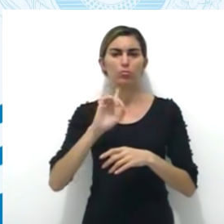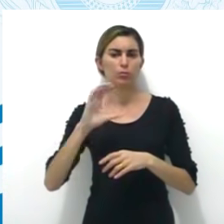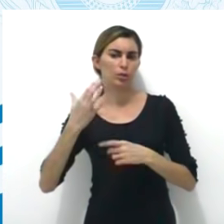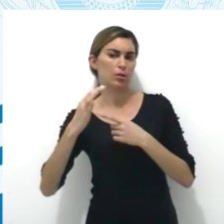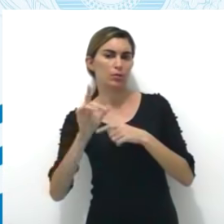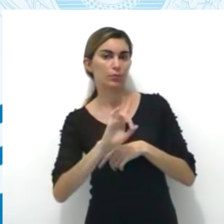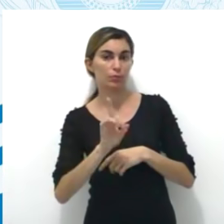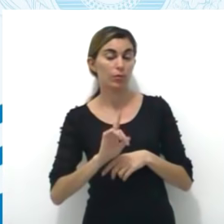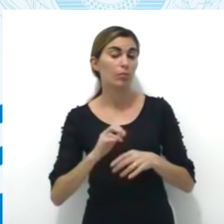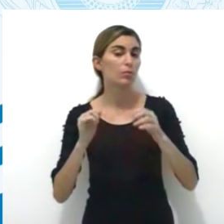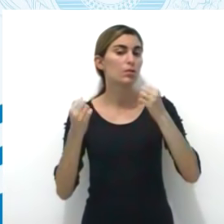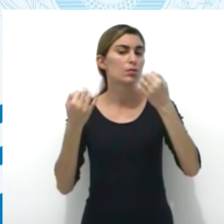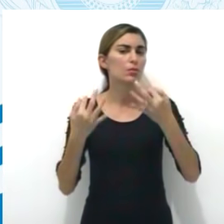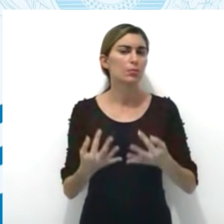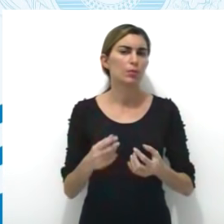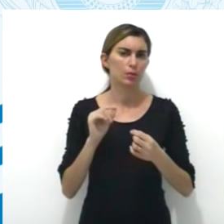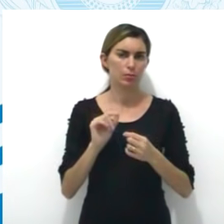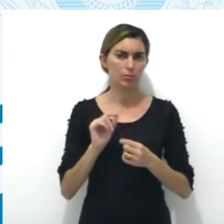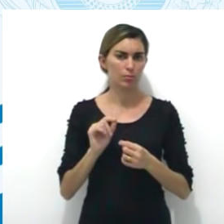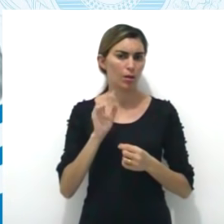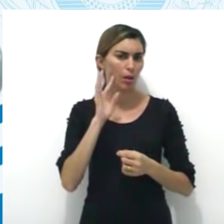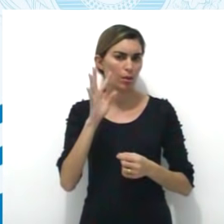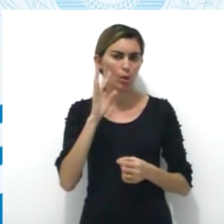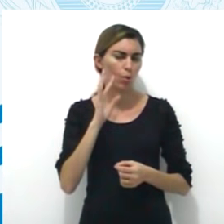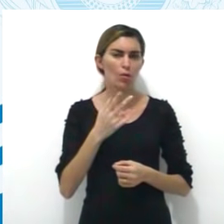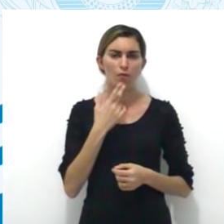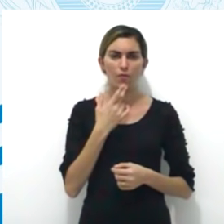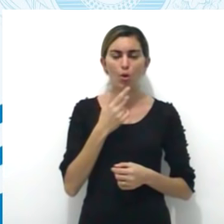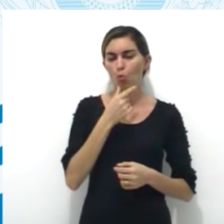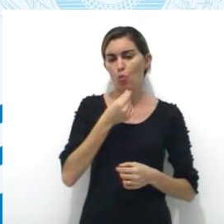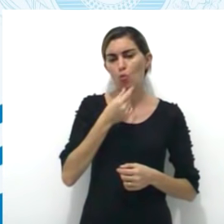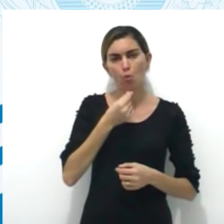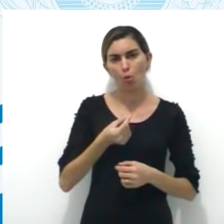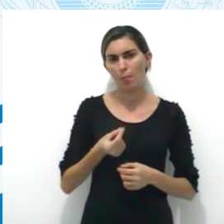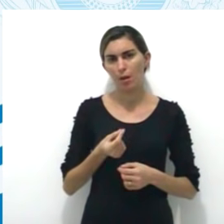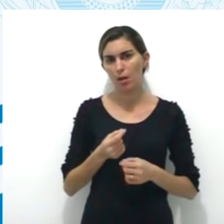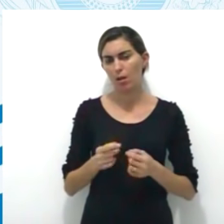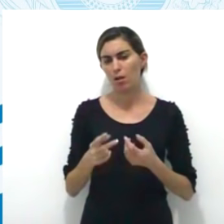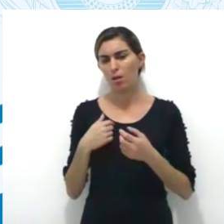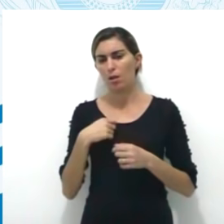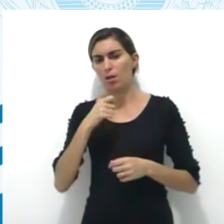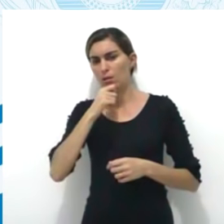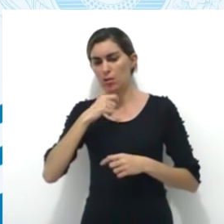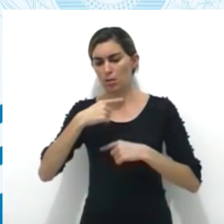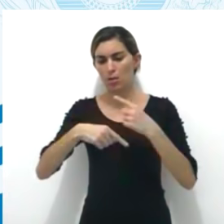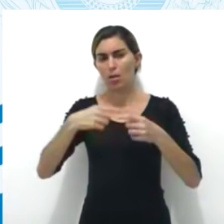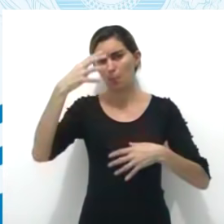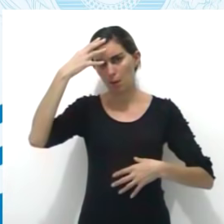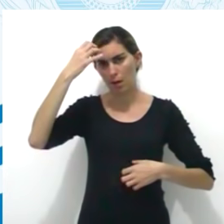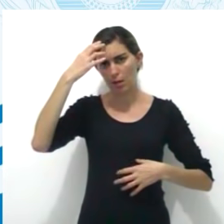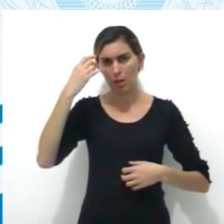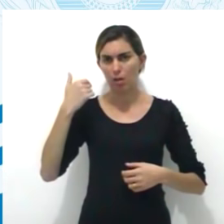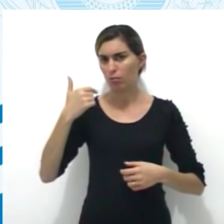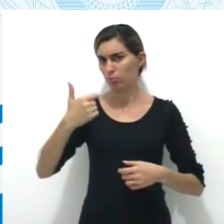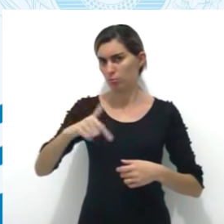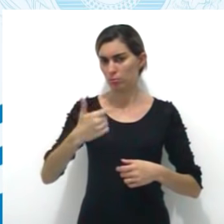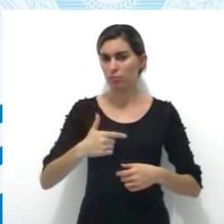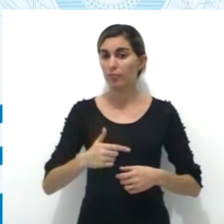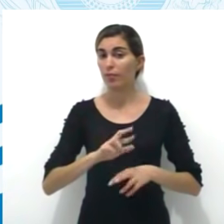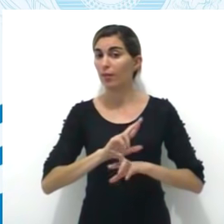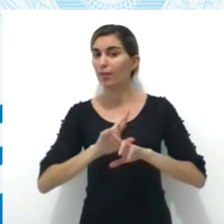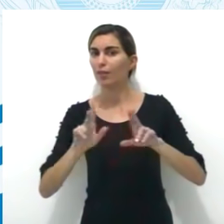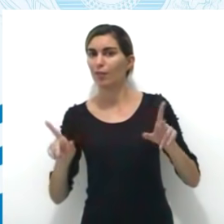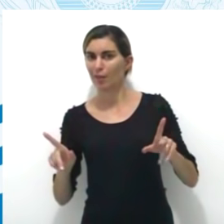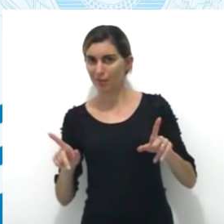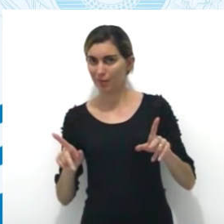senso comum coloca o quê? Que essa teoria não considera que o homem descende do macaco, não é isso?